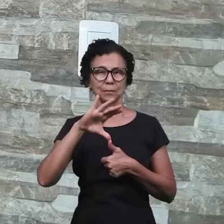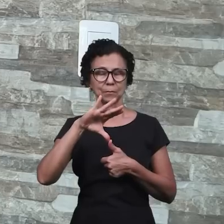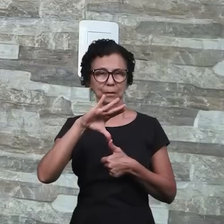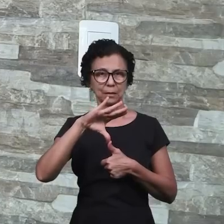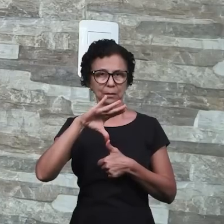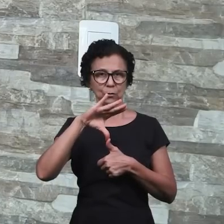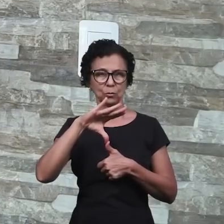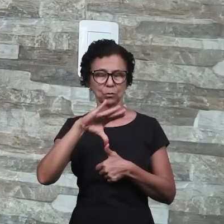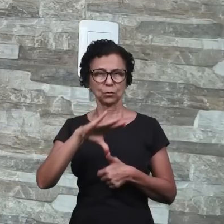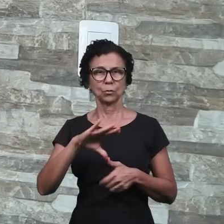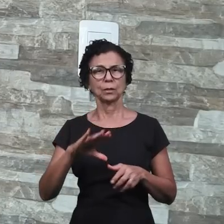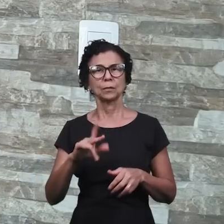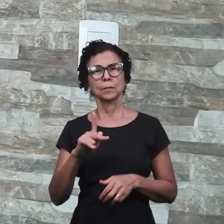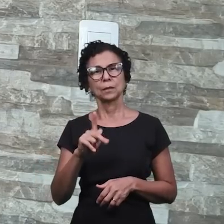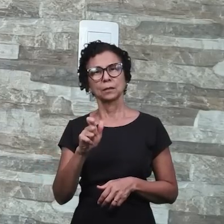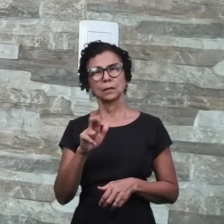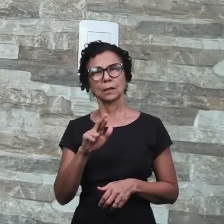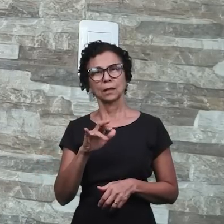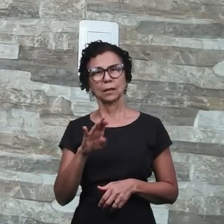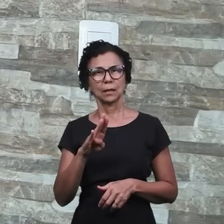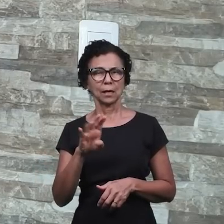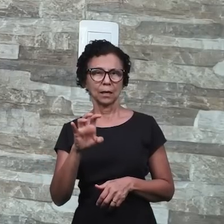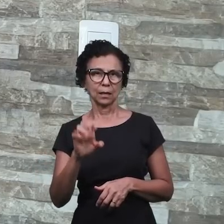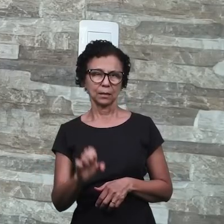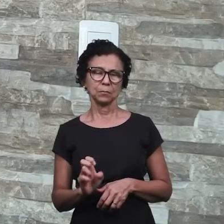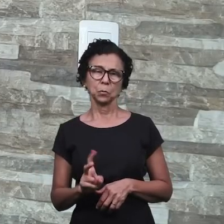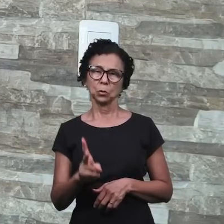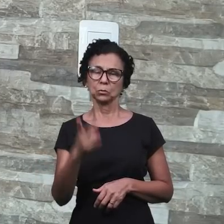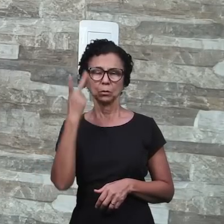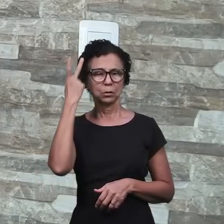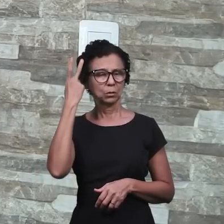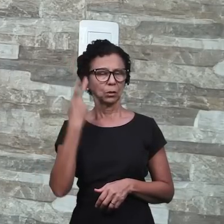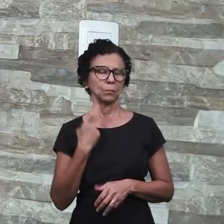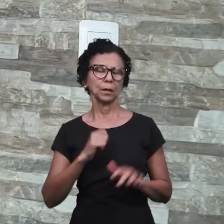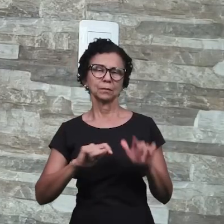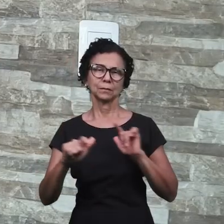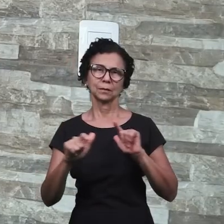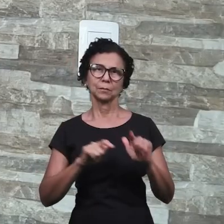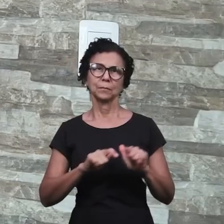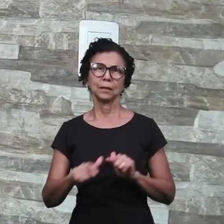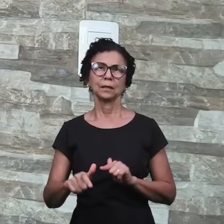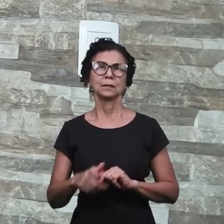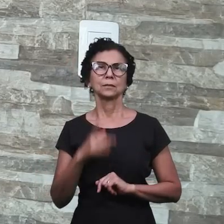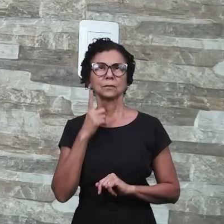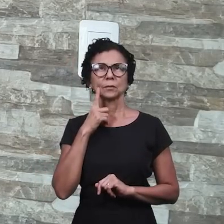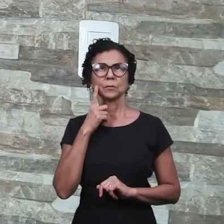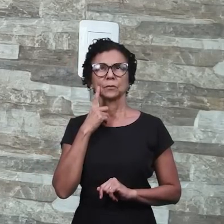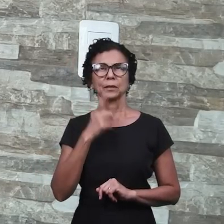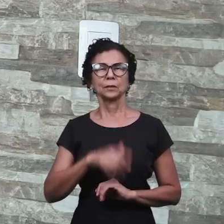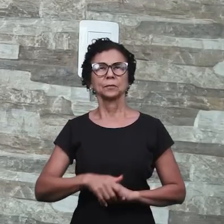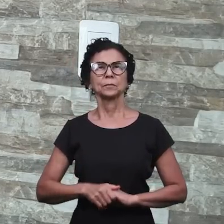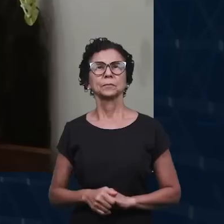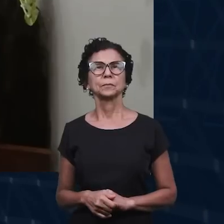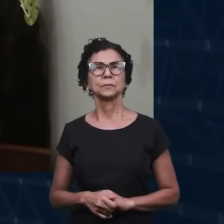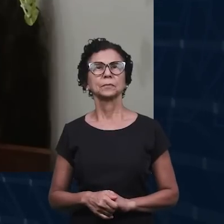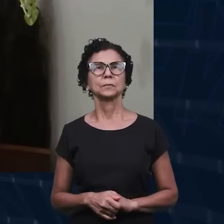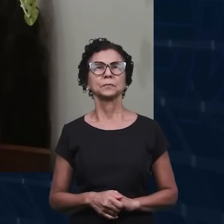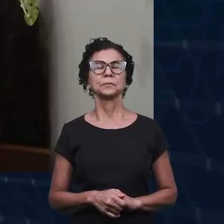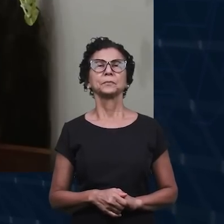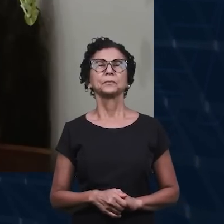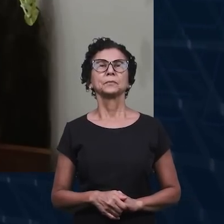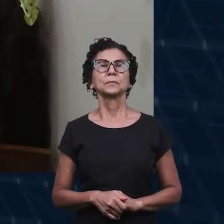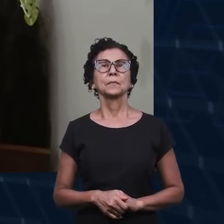do Caribe estiveram na maioria com suas atividades habituais. Vamos ver tudo o que temos para hoje.